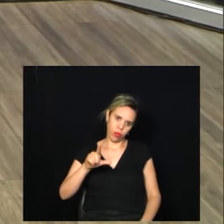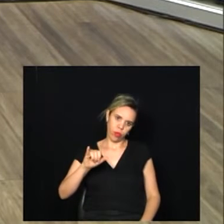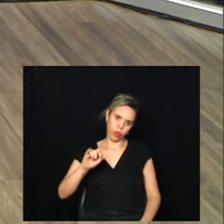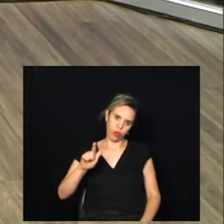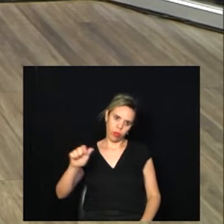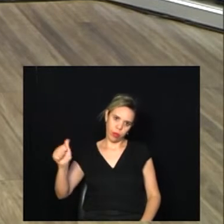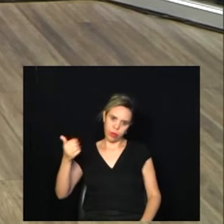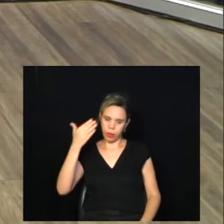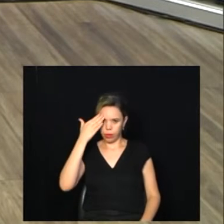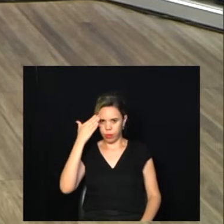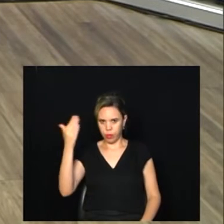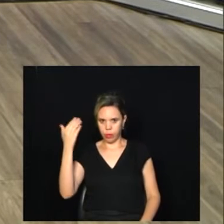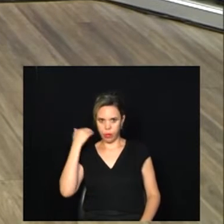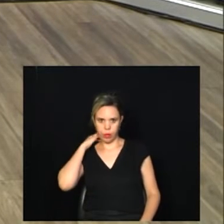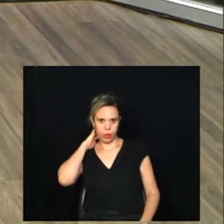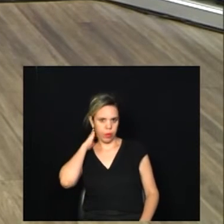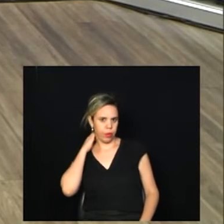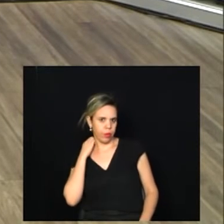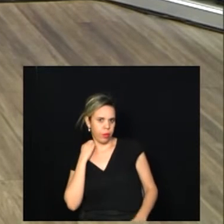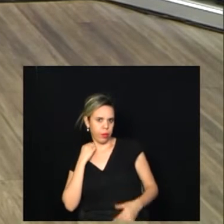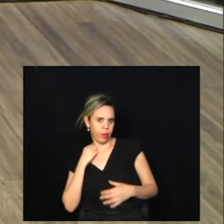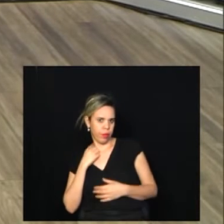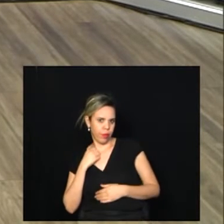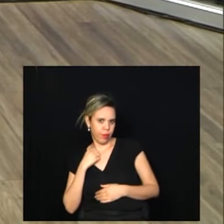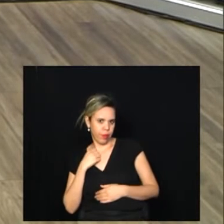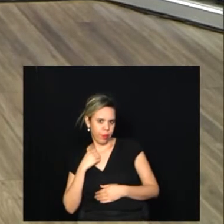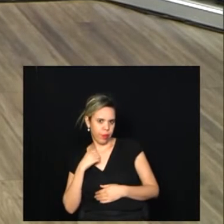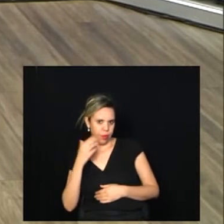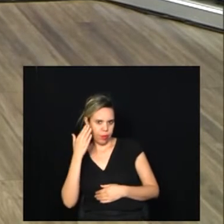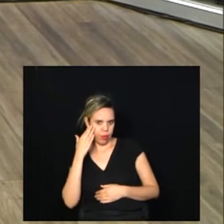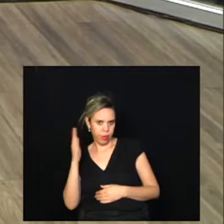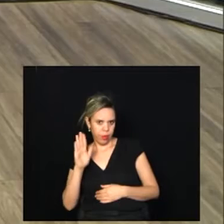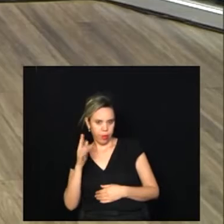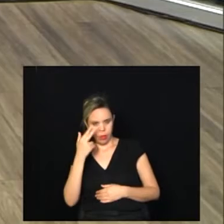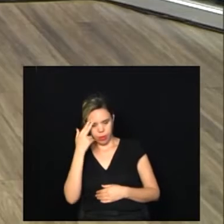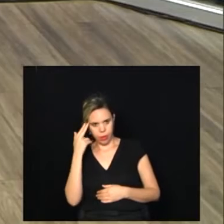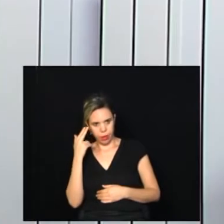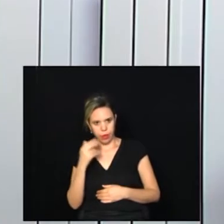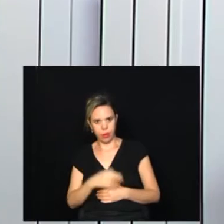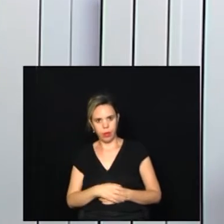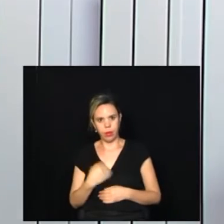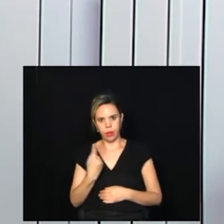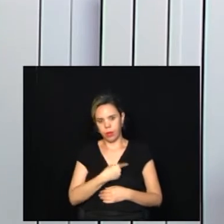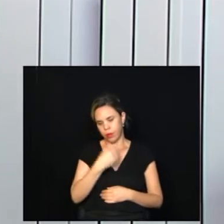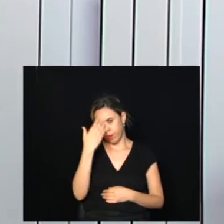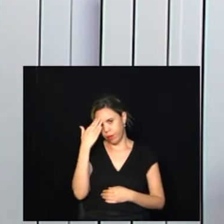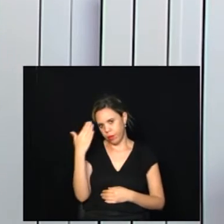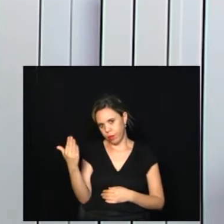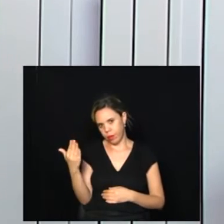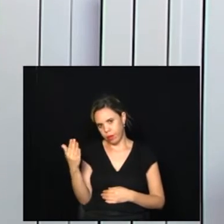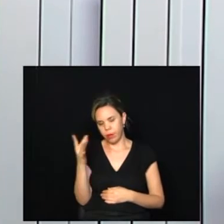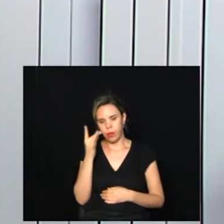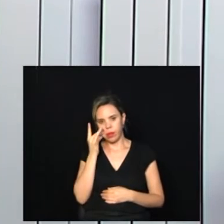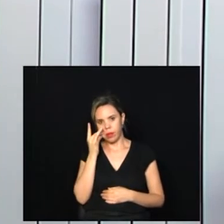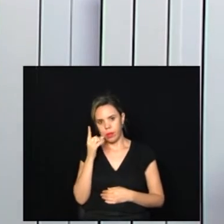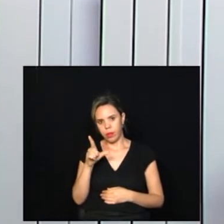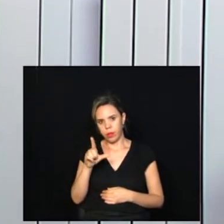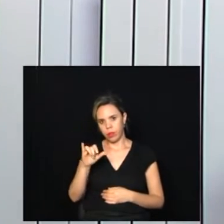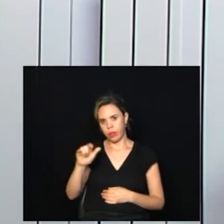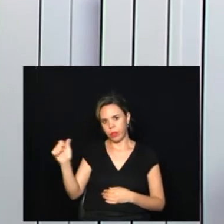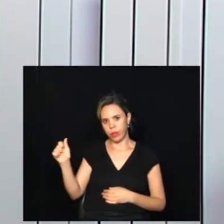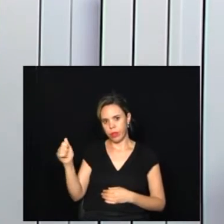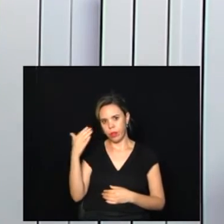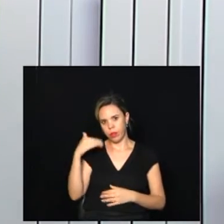Oizumi. Muito obrigado, Lígia. Deus. Nós aqui agradecemos, então, a presença da Lígia aqui no